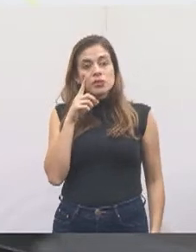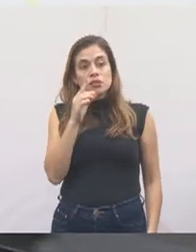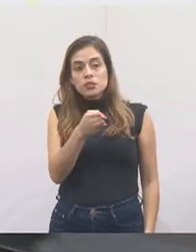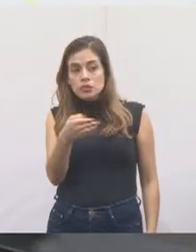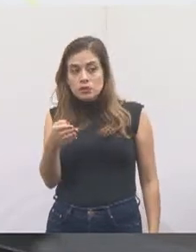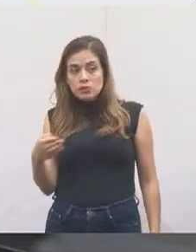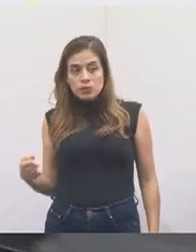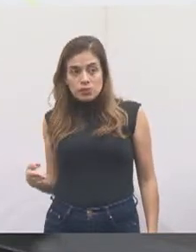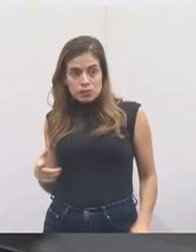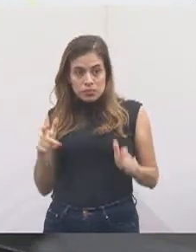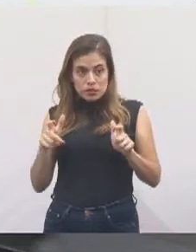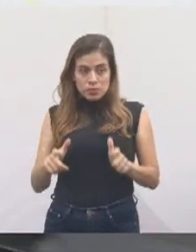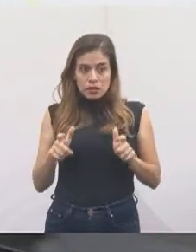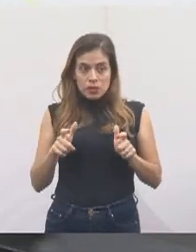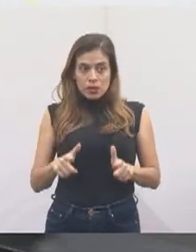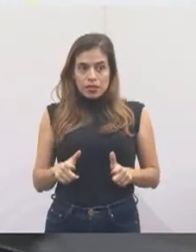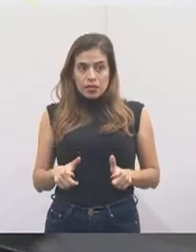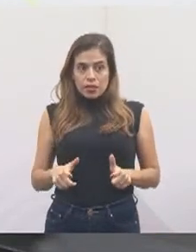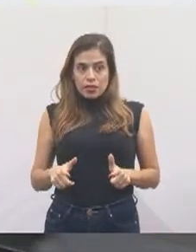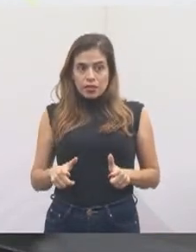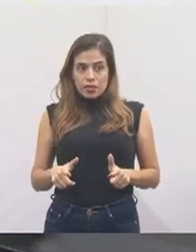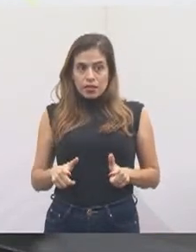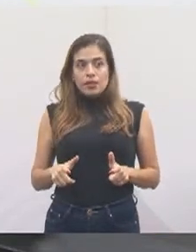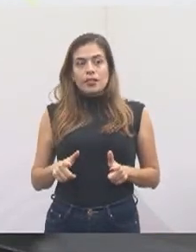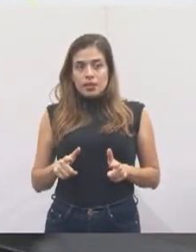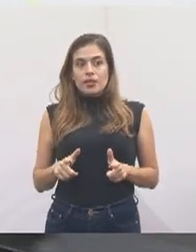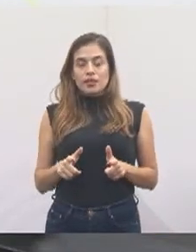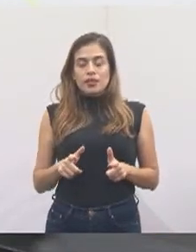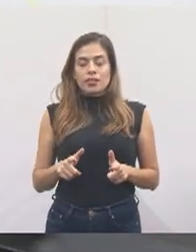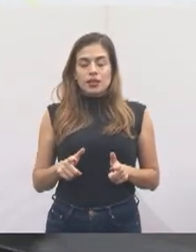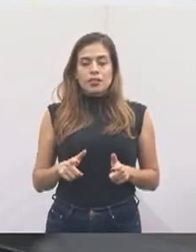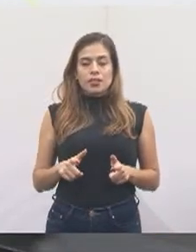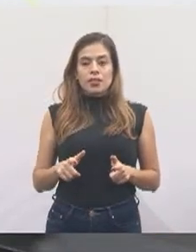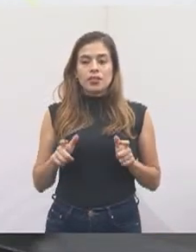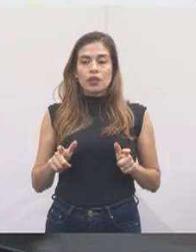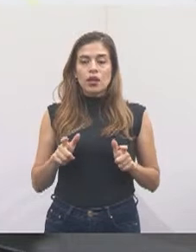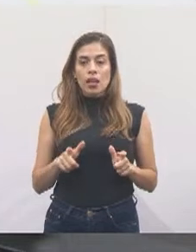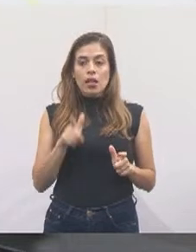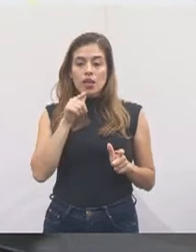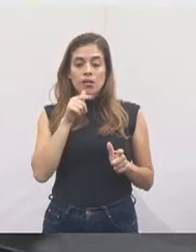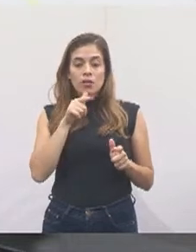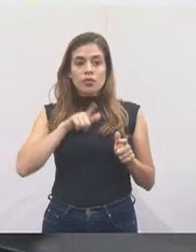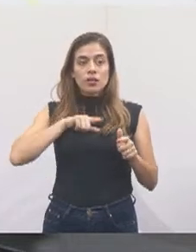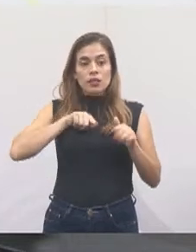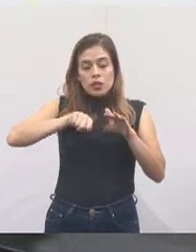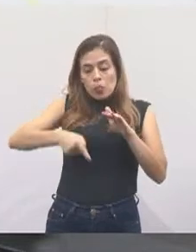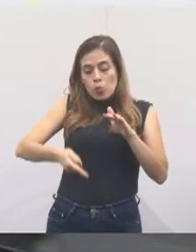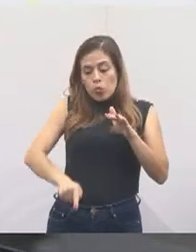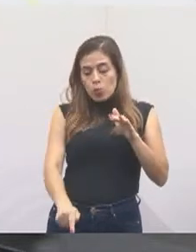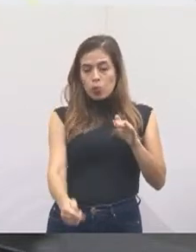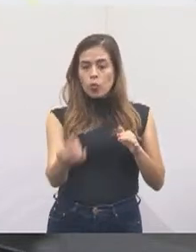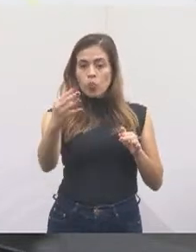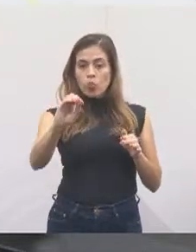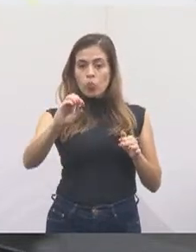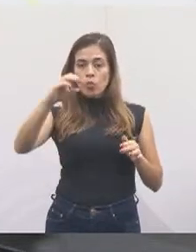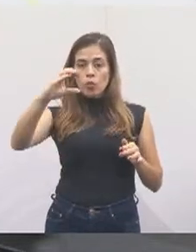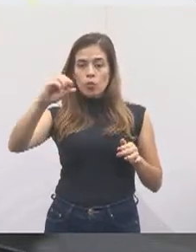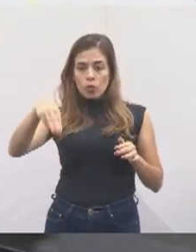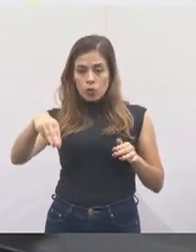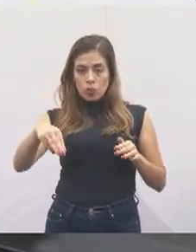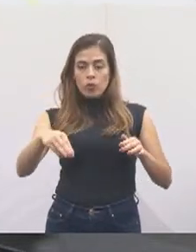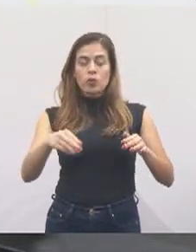local limpeza oxigenação diária o lago possui no mínimo 40 cm de profundidade e formando com a